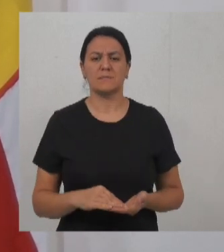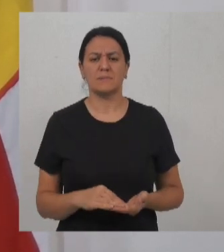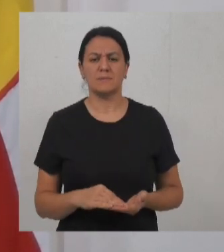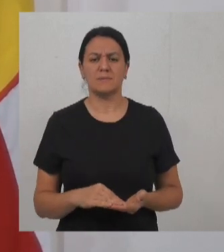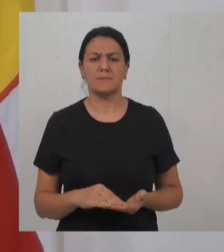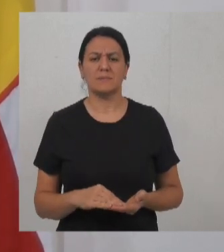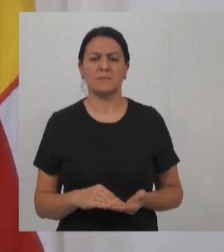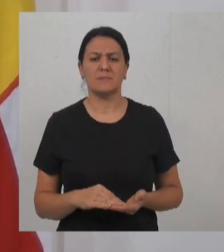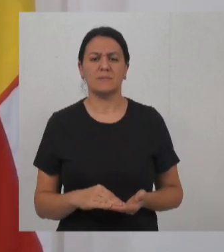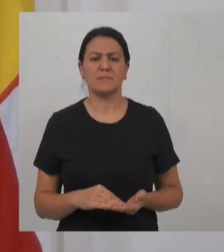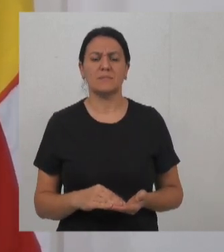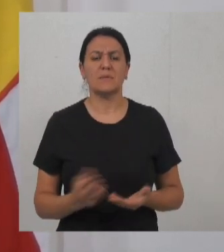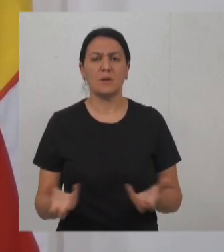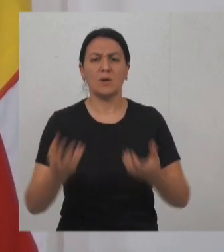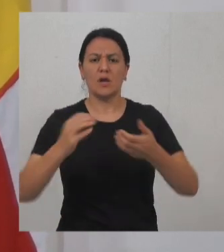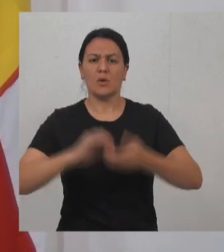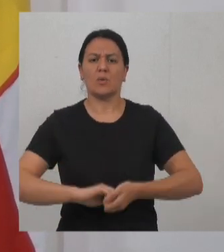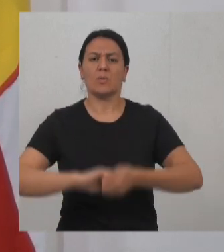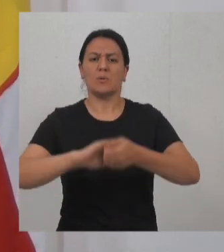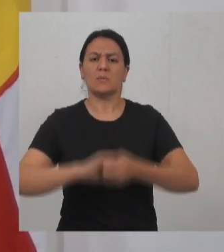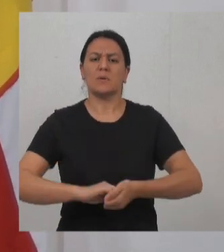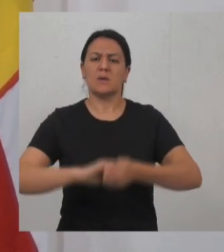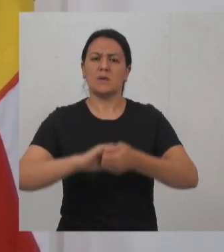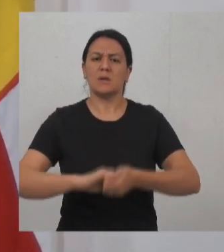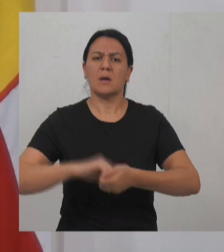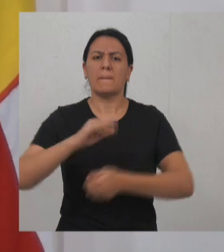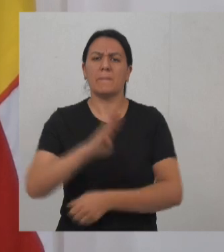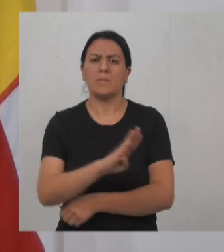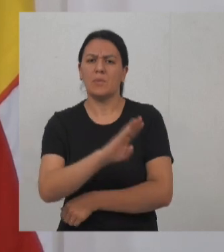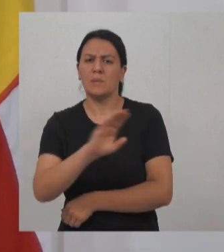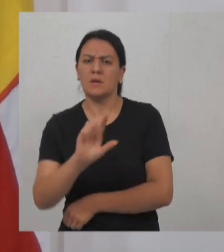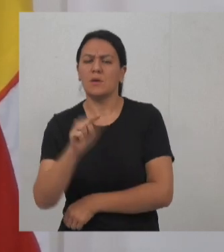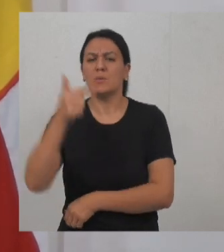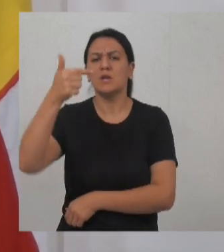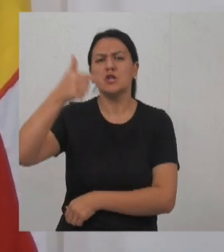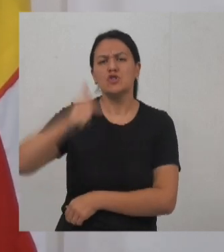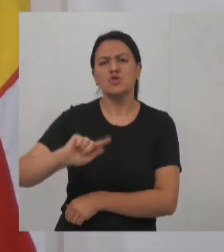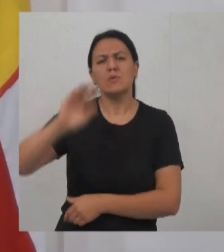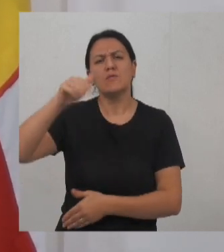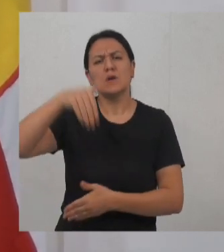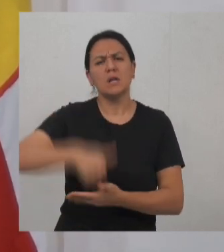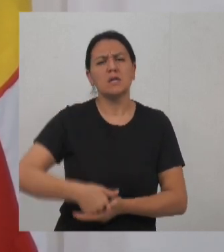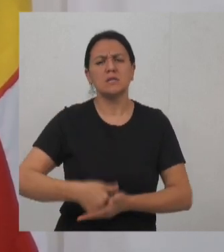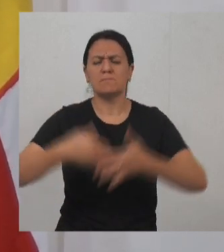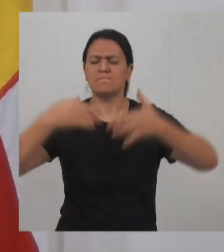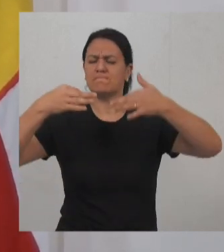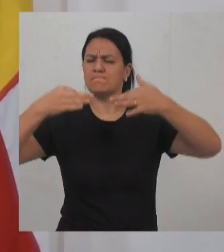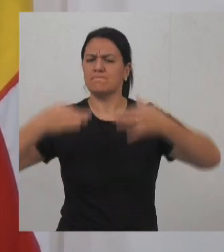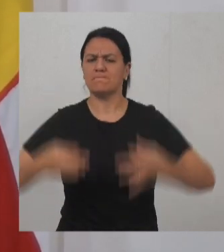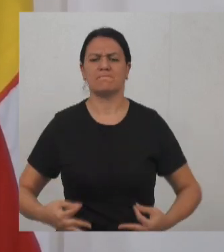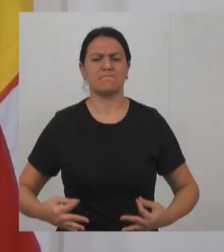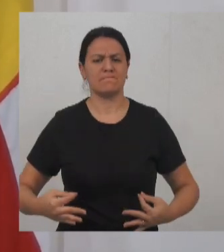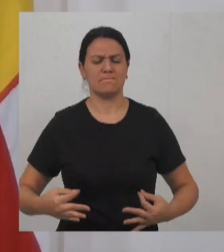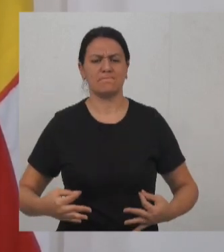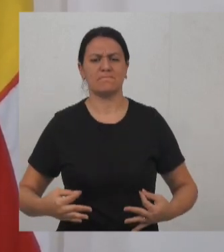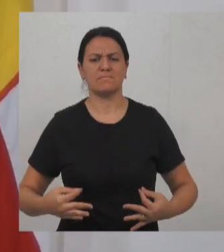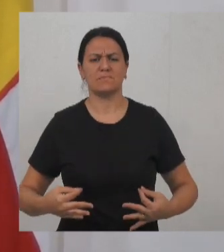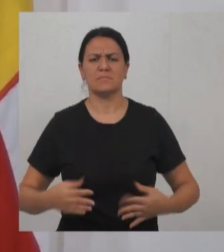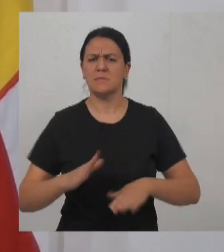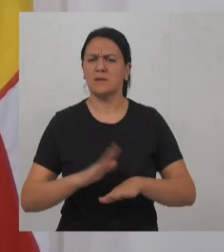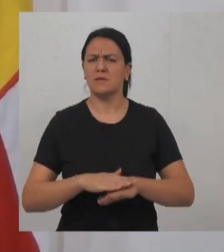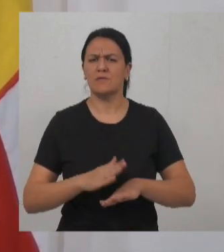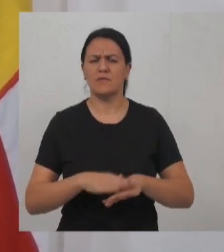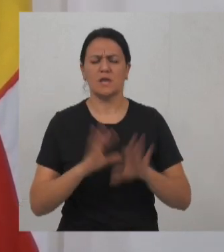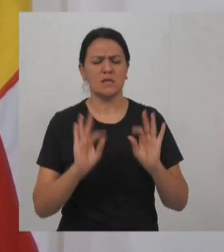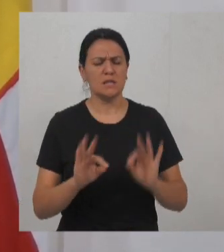eu cumprimento Blumenau por mais essa eleição limpa, transparente, e que transcorreu tudo dentro